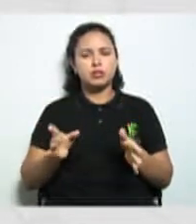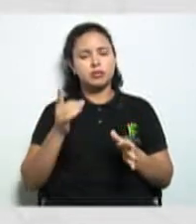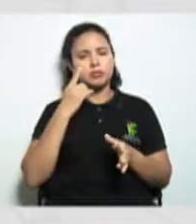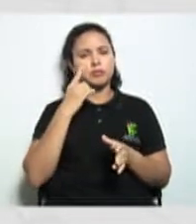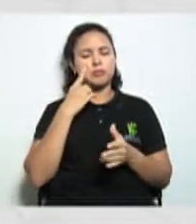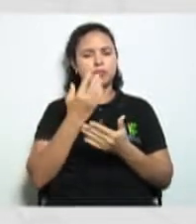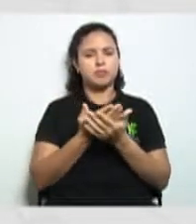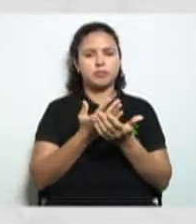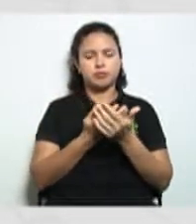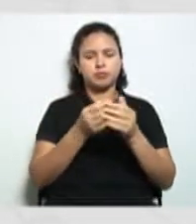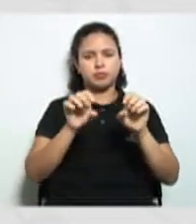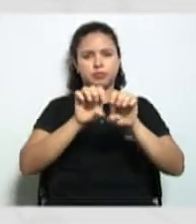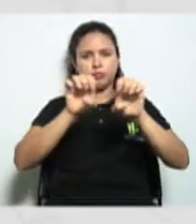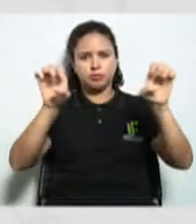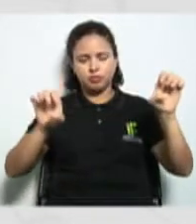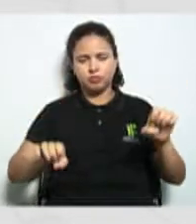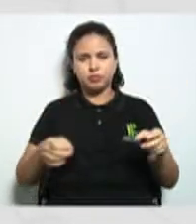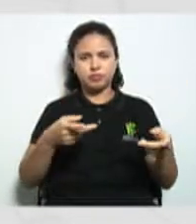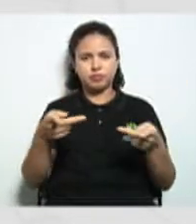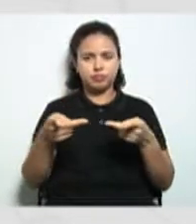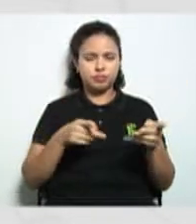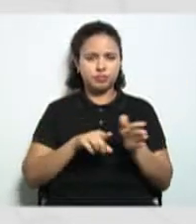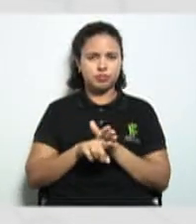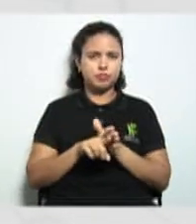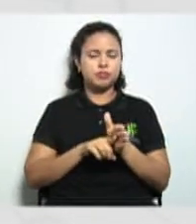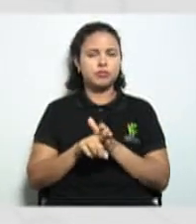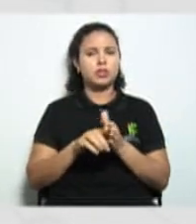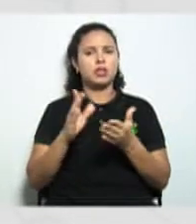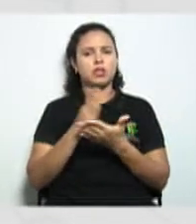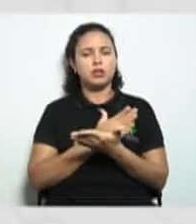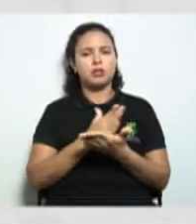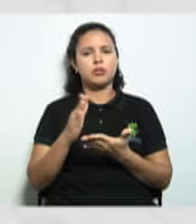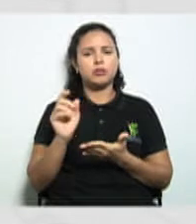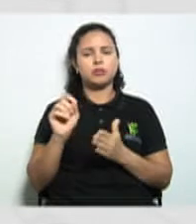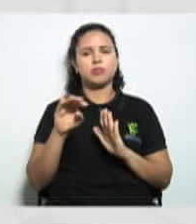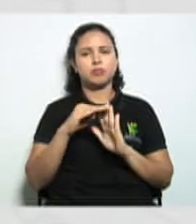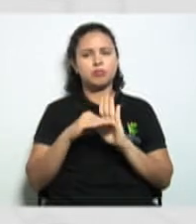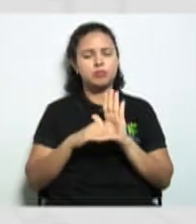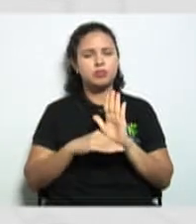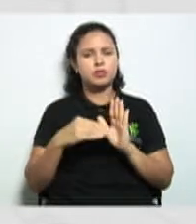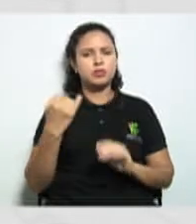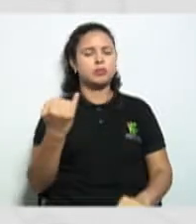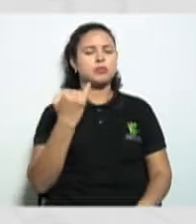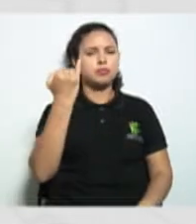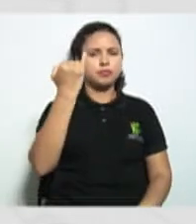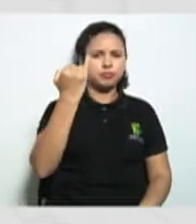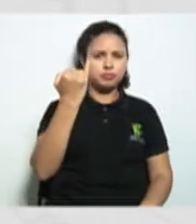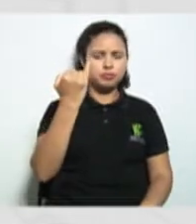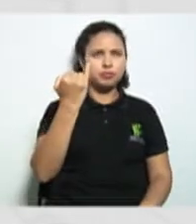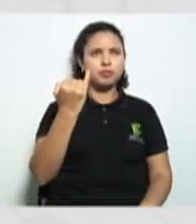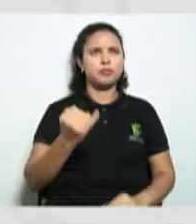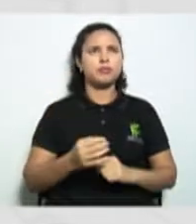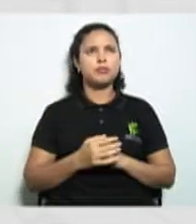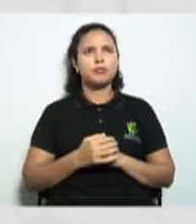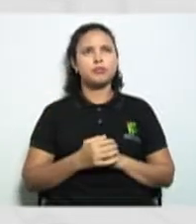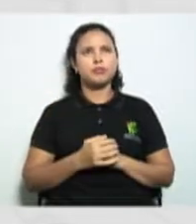estrutura do projeto de pesquisa e alguns elementos também importantes que são, por